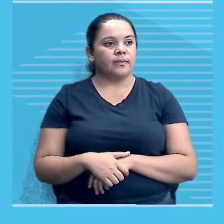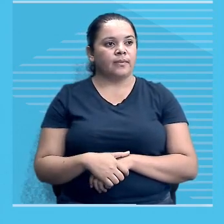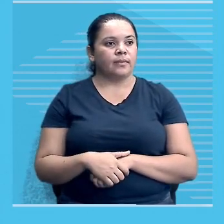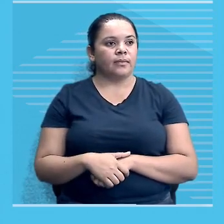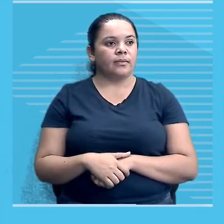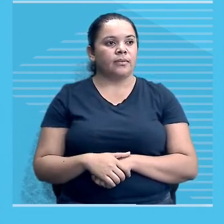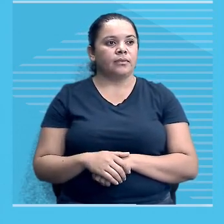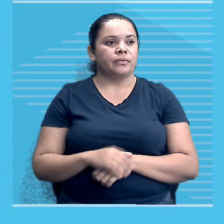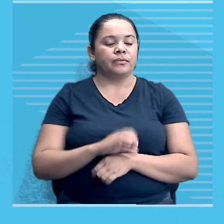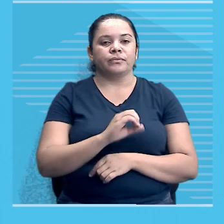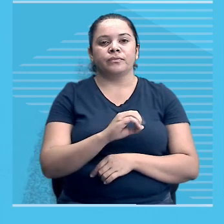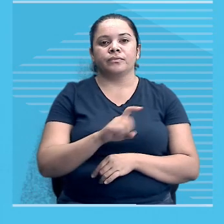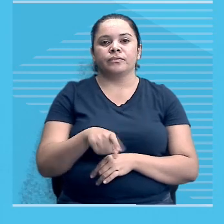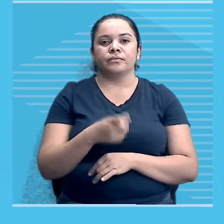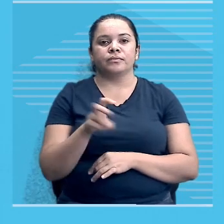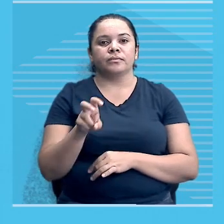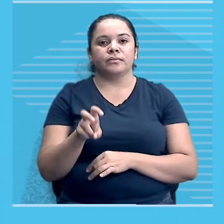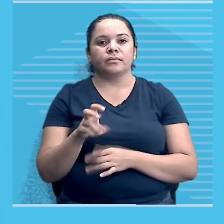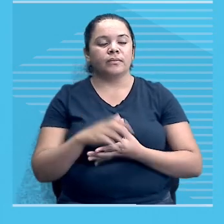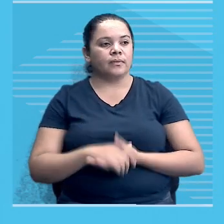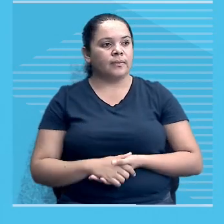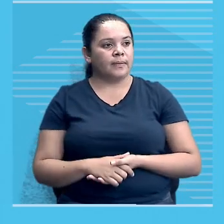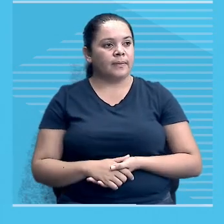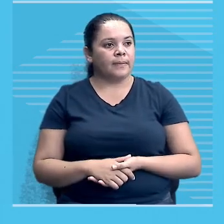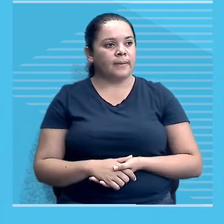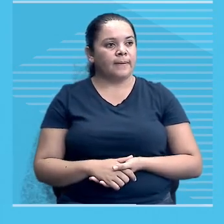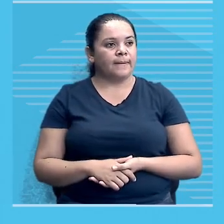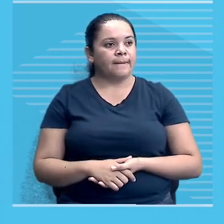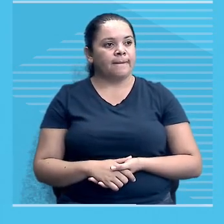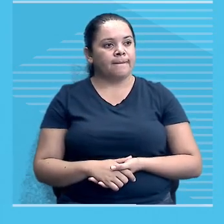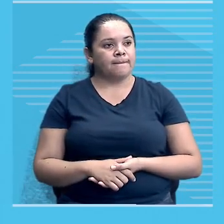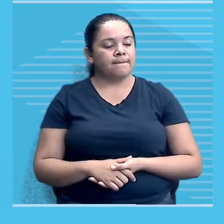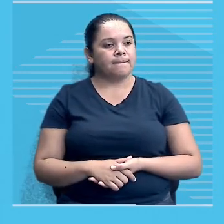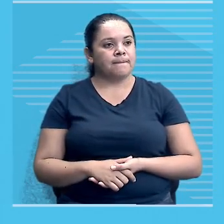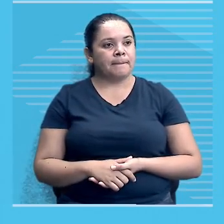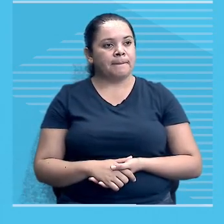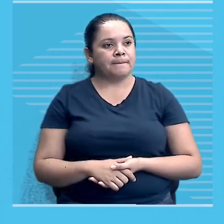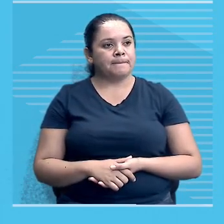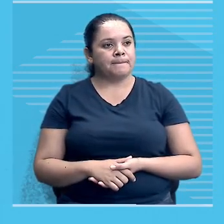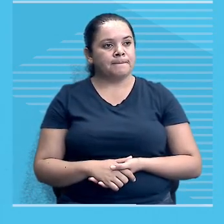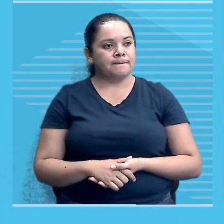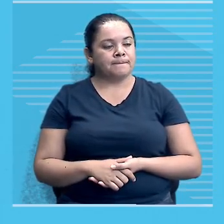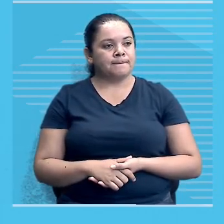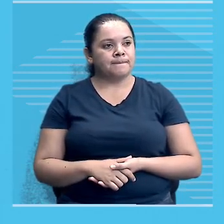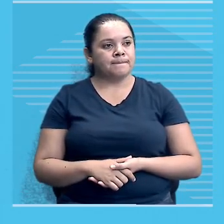ficou que 0,5 né Por exemplo meu povo 0,5